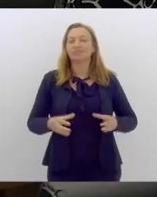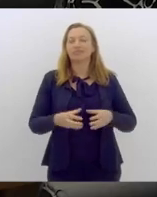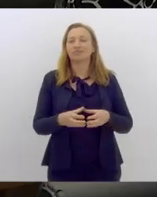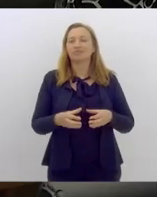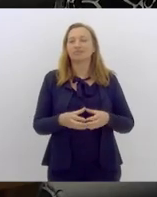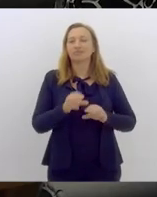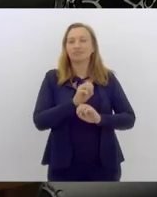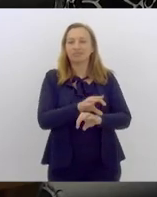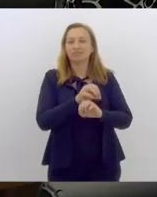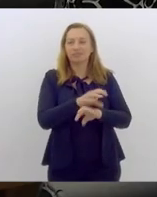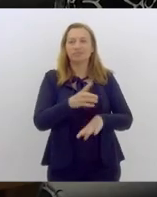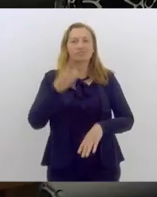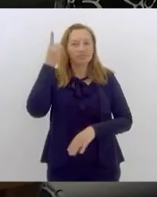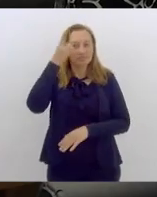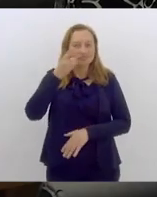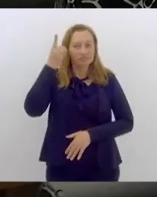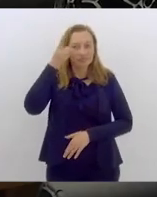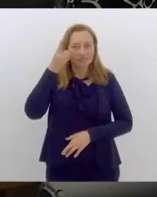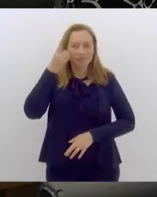Educação,